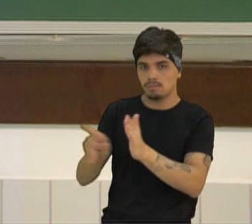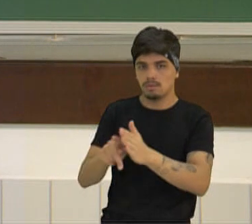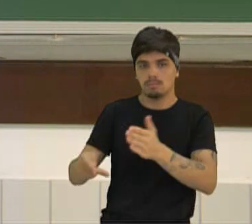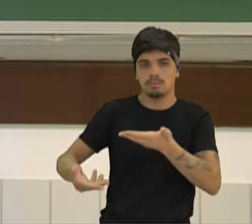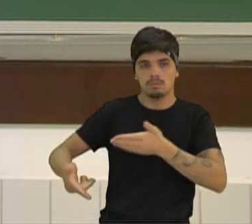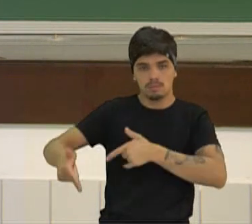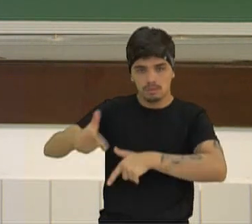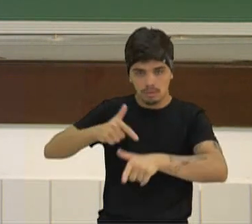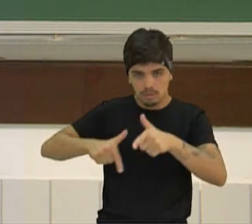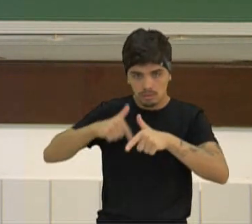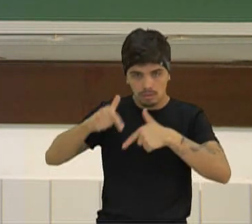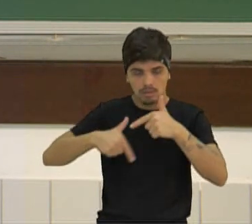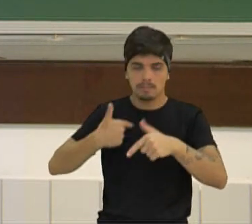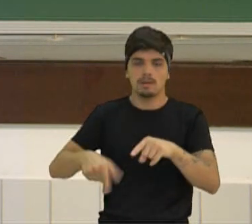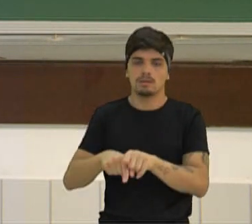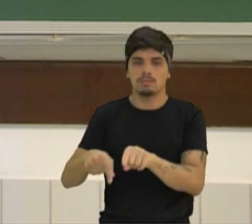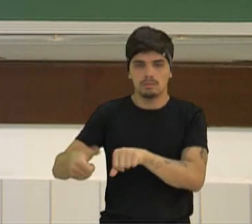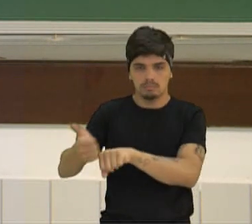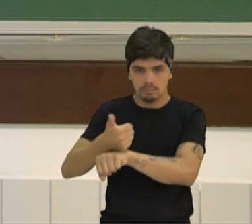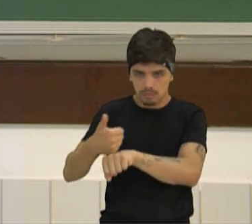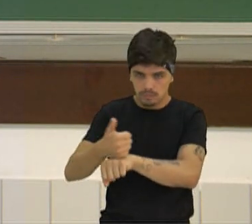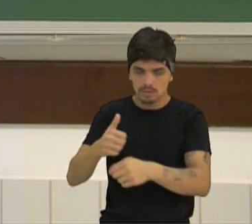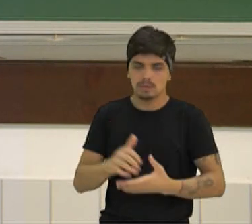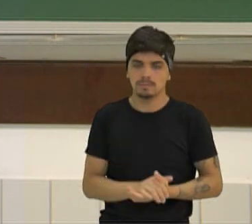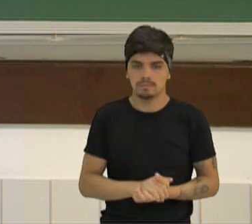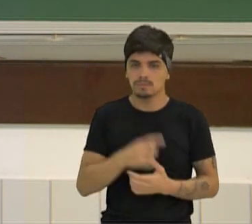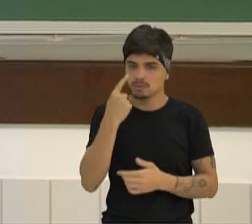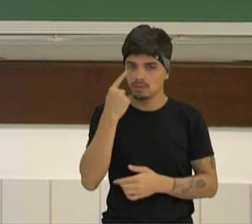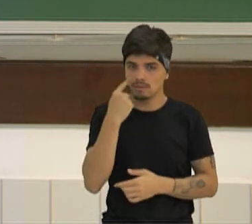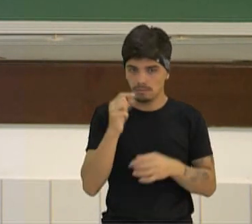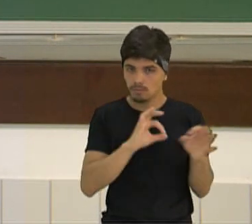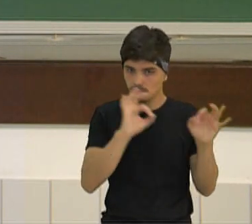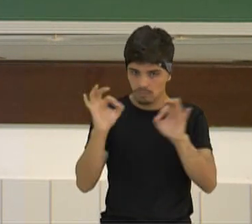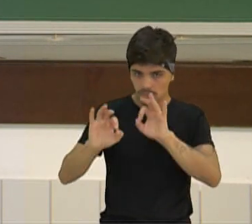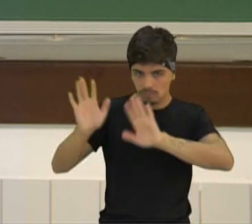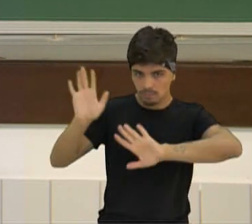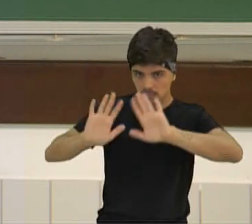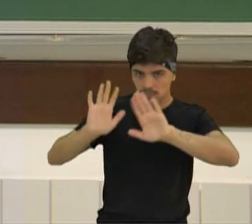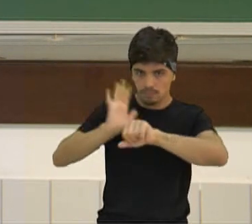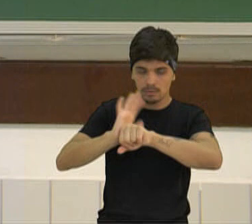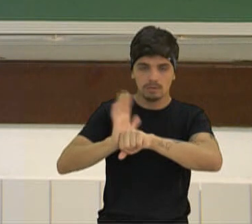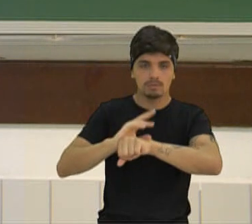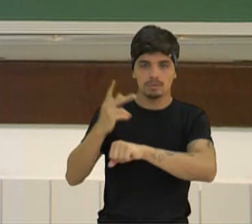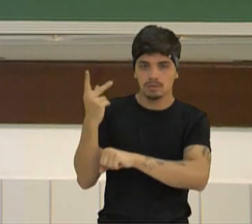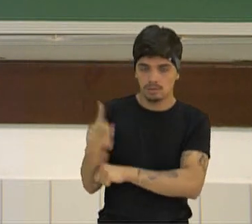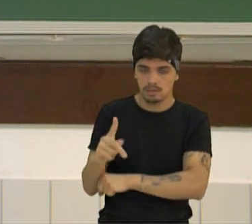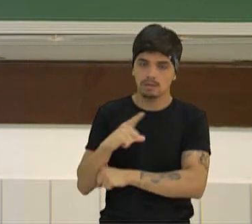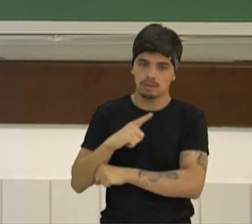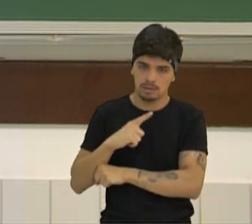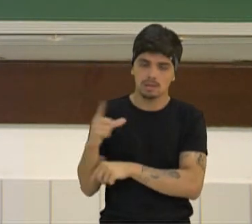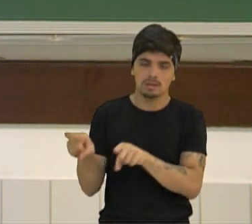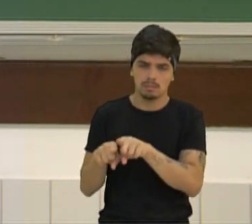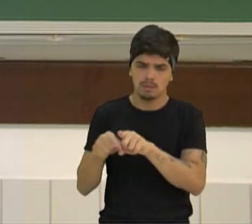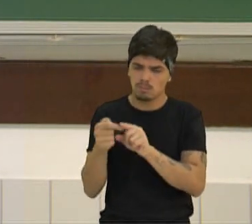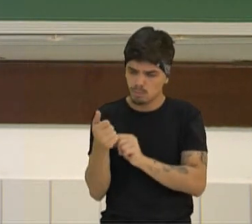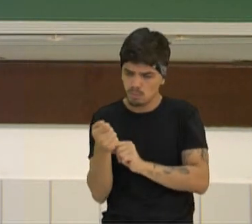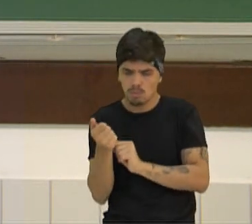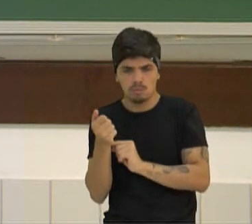como por exemplo você viu ali no no vídeo do Fúlvio ele disse que tem um certo grau de autismo